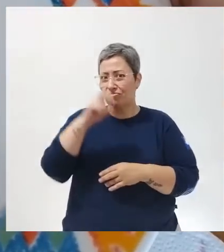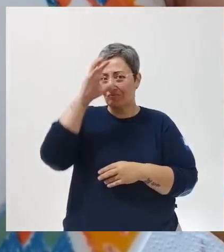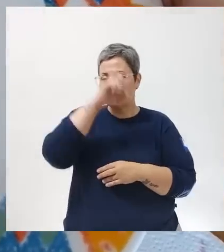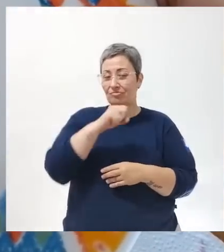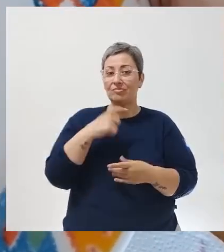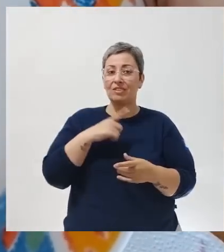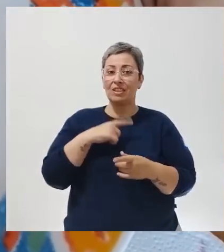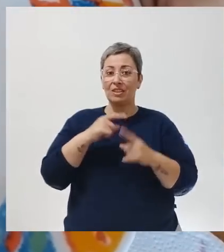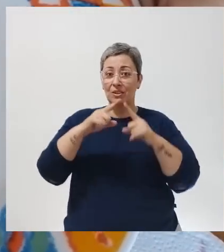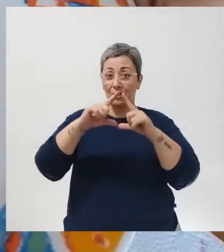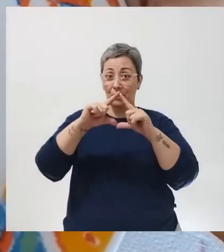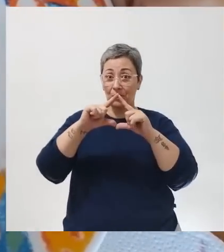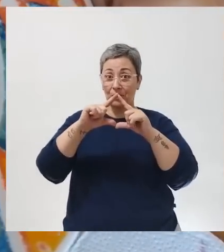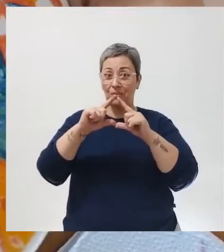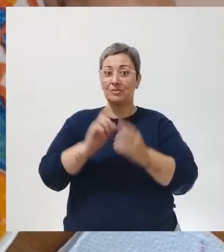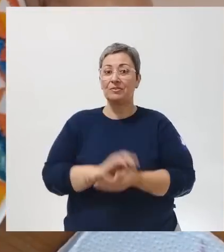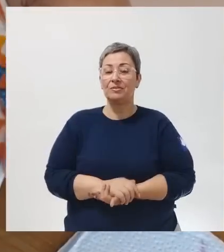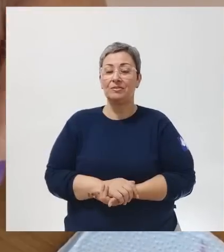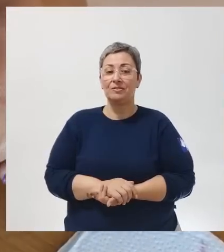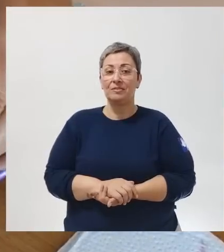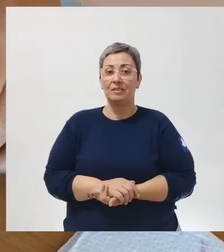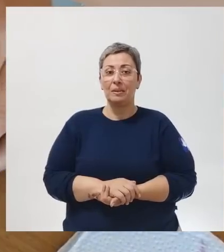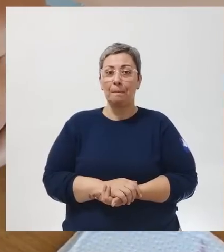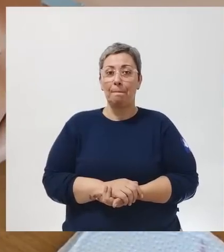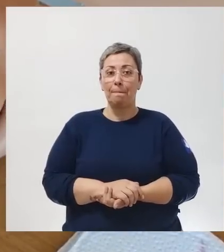aprendendo. Um triângulo.